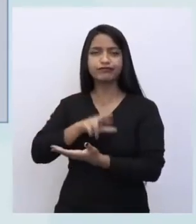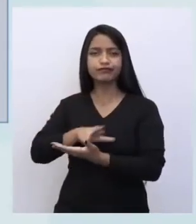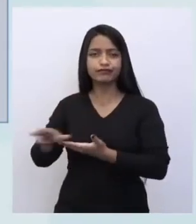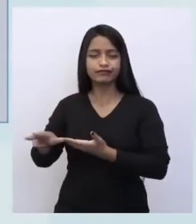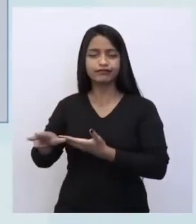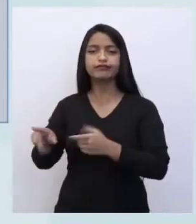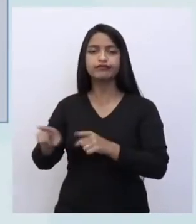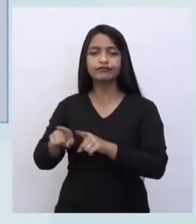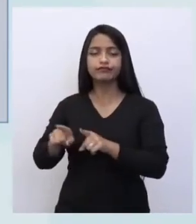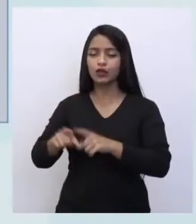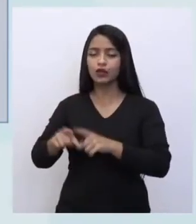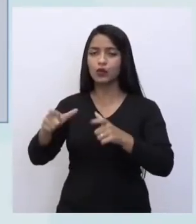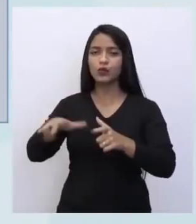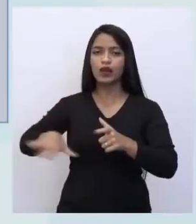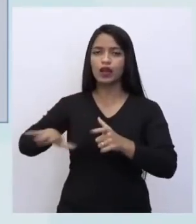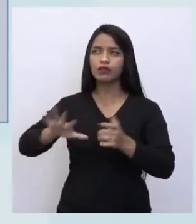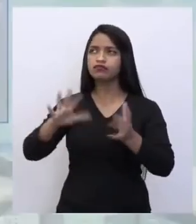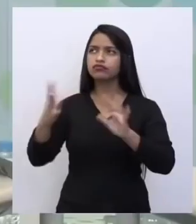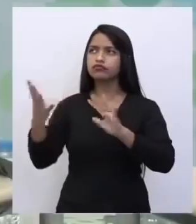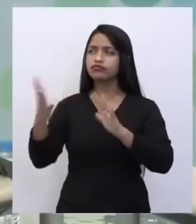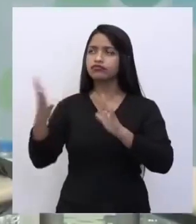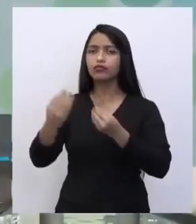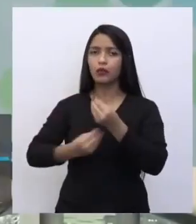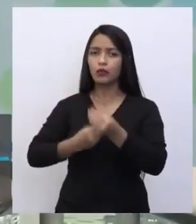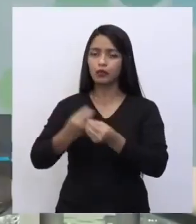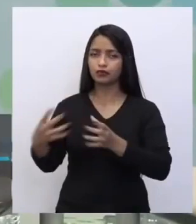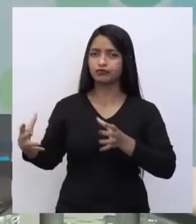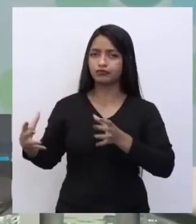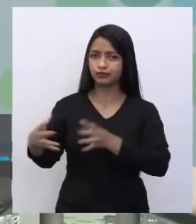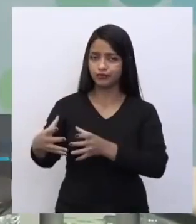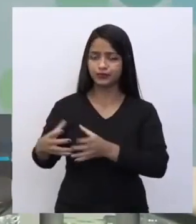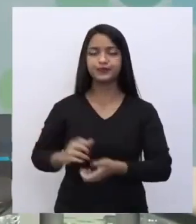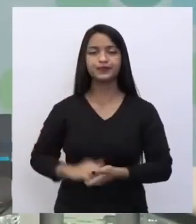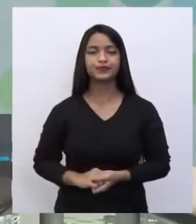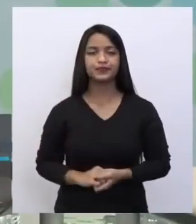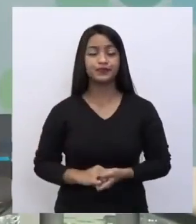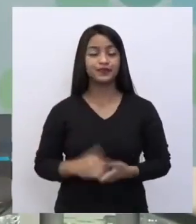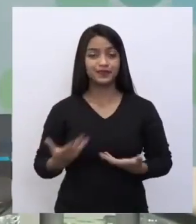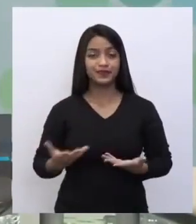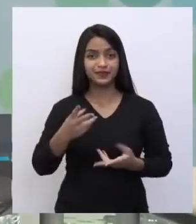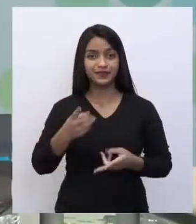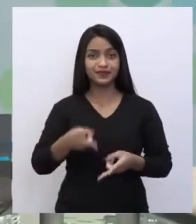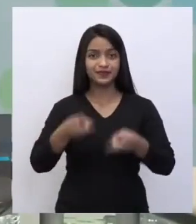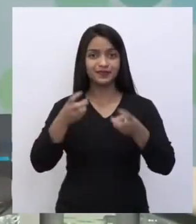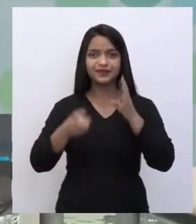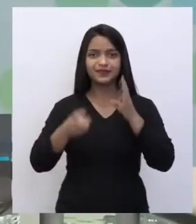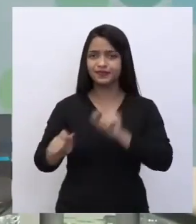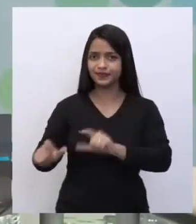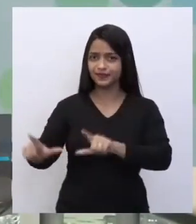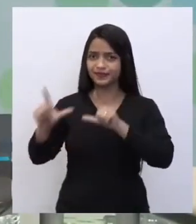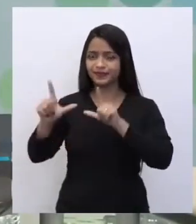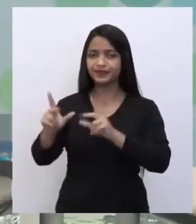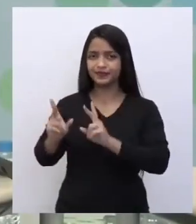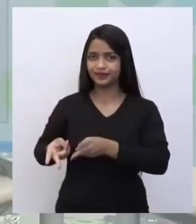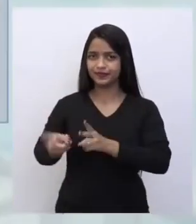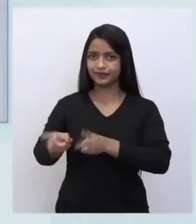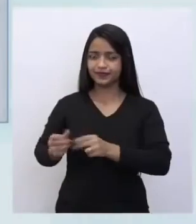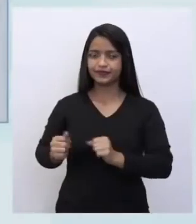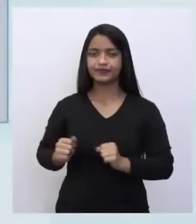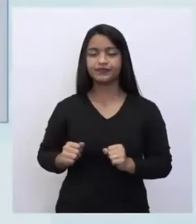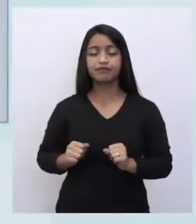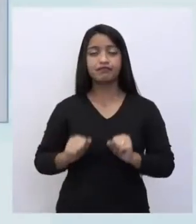e seus ambientes físicos. Então, olha que legal, né? A gente tem aí, eu vou até pedir para colocar mais um pouquinho, se algum aluno